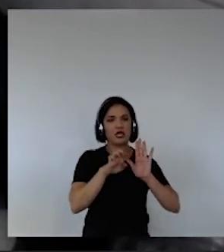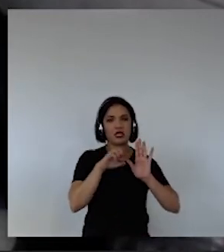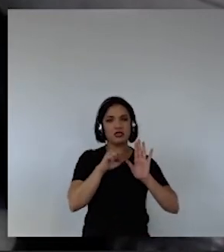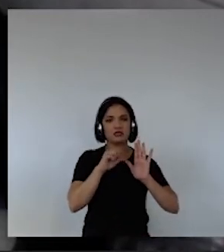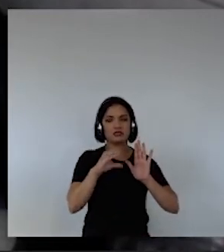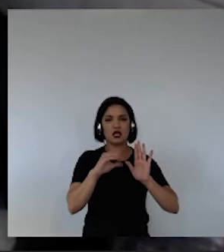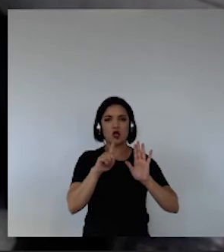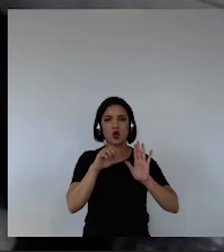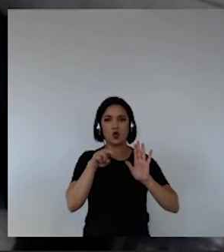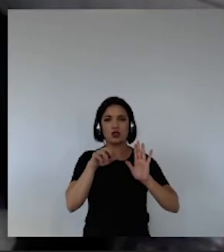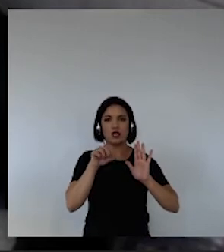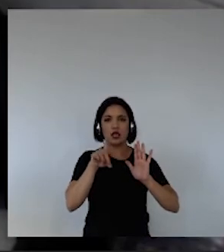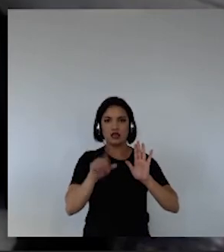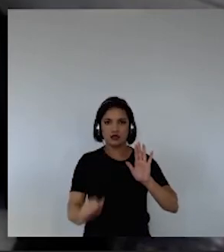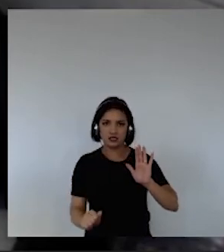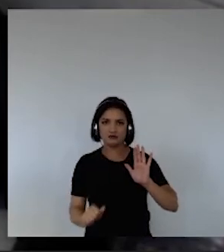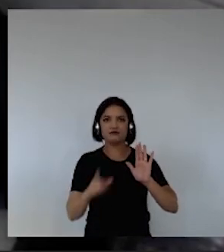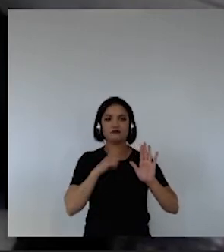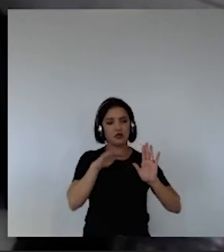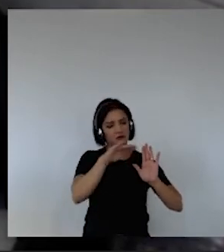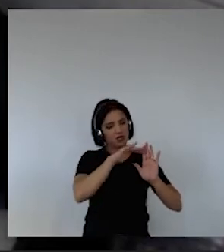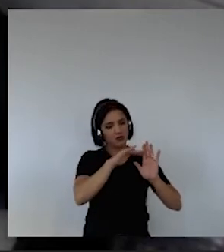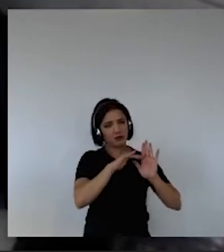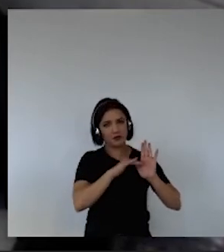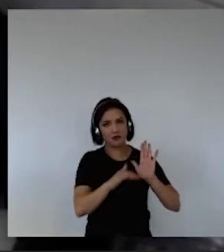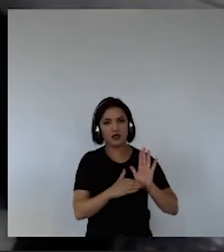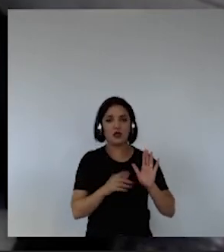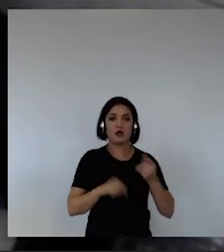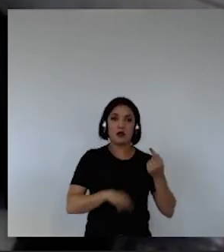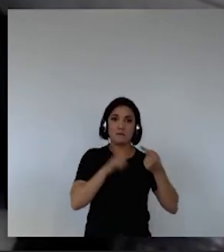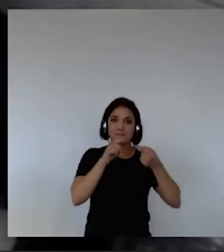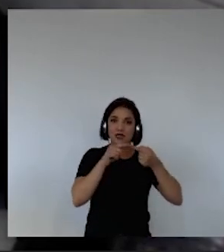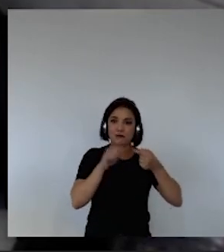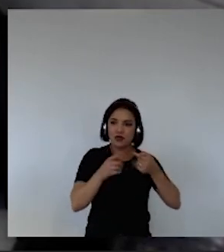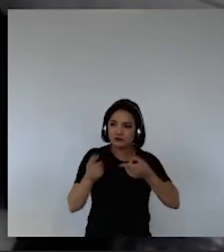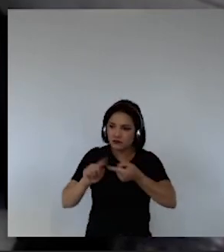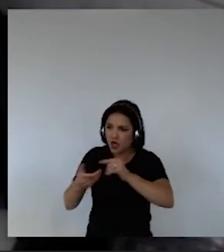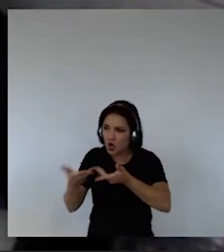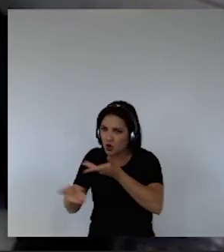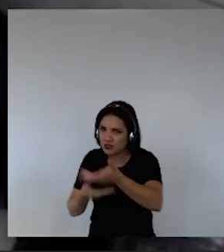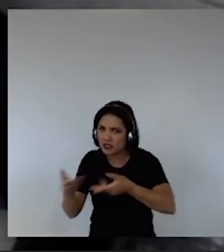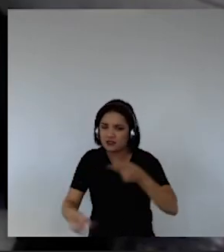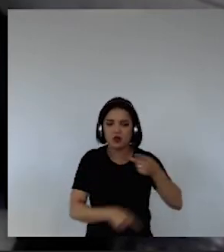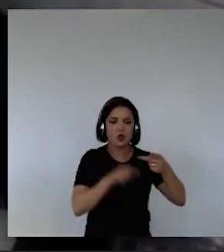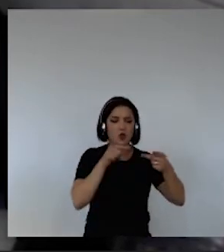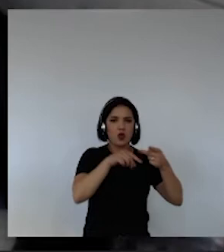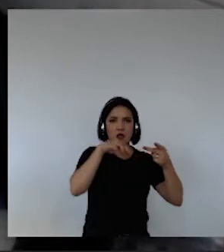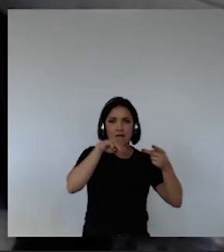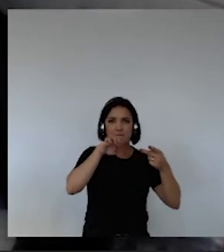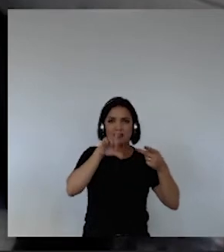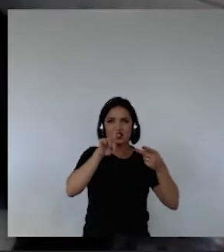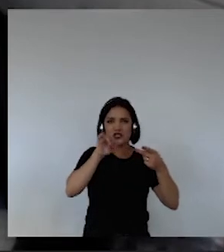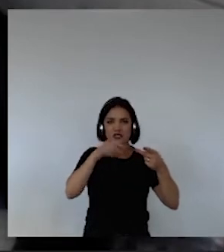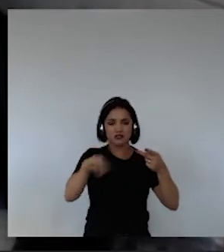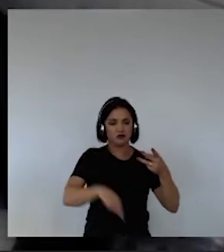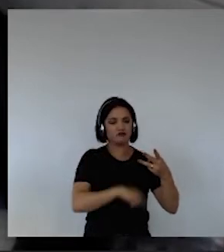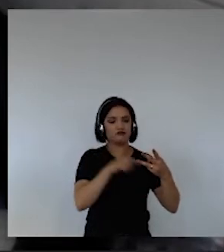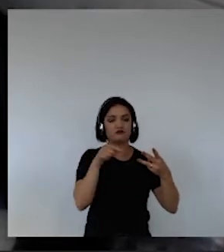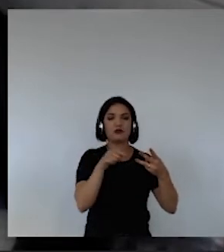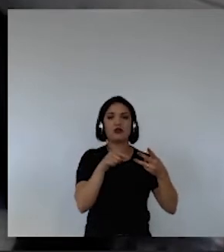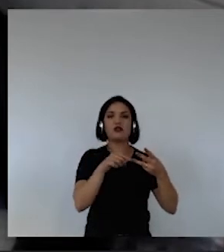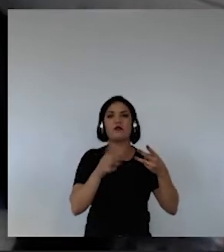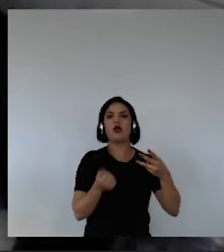muitos contratos, chamadas de med-arb. A conciliação, a possibilidade da mediação e a possibilidade efetiva